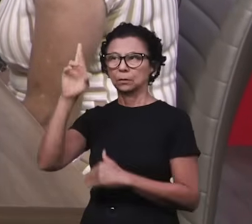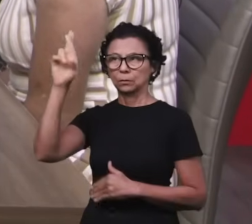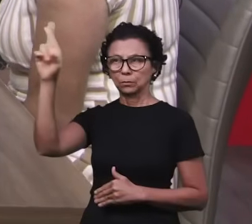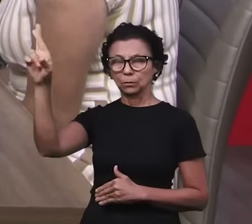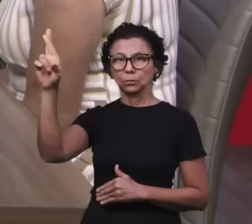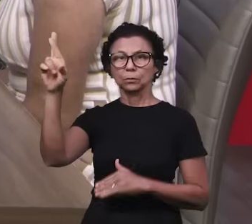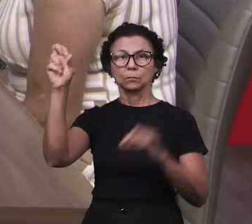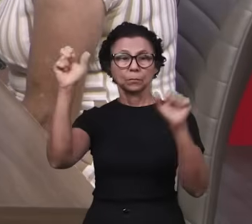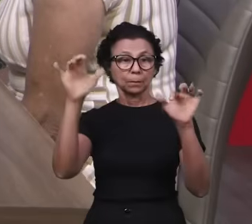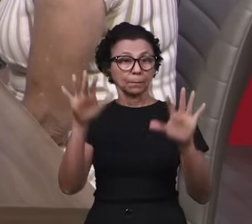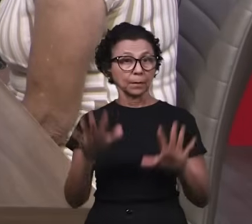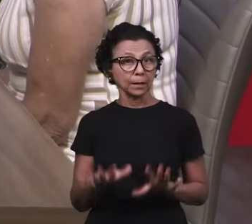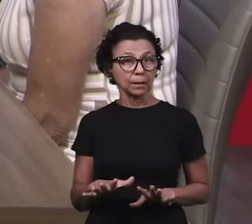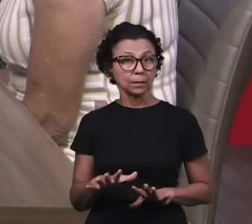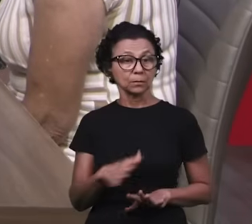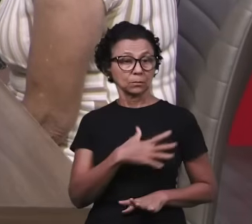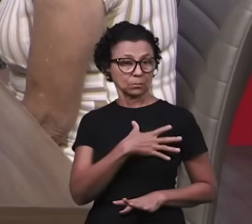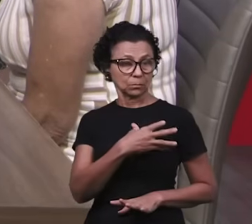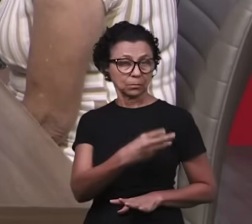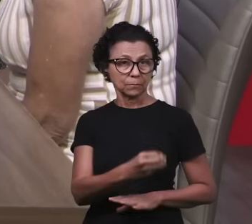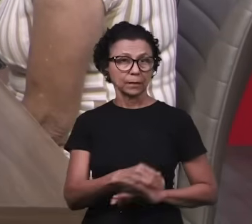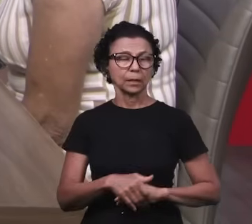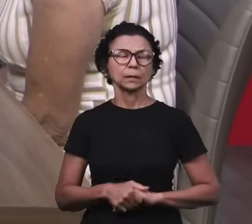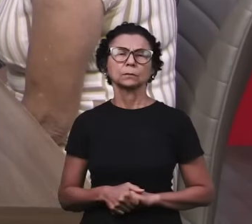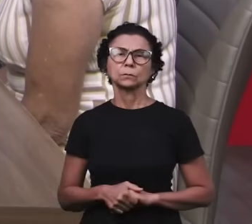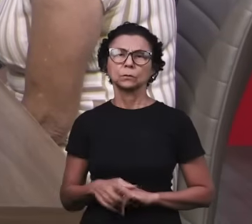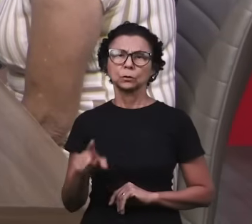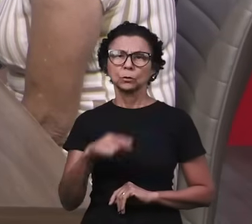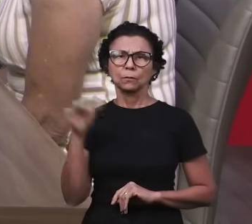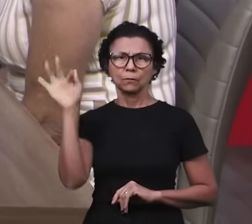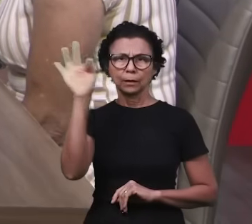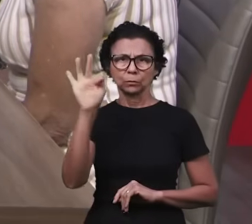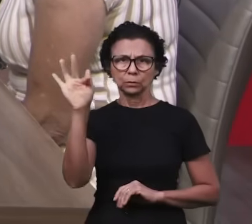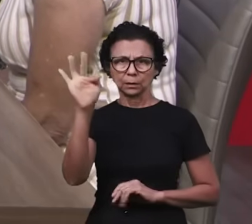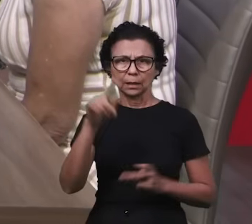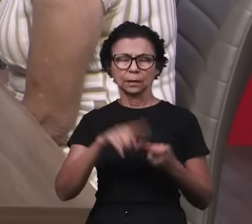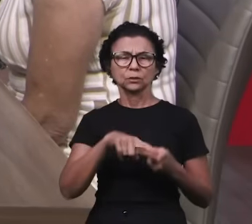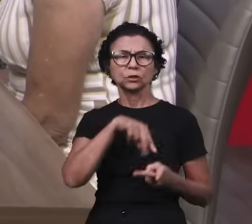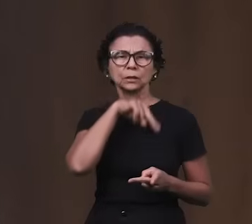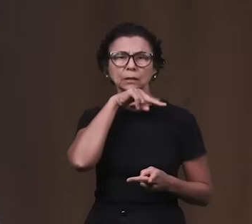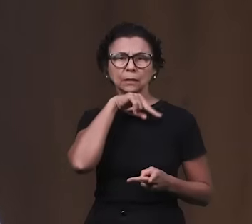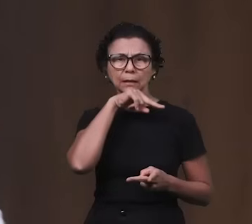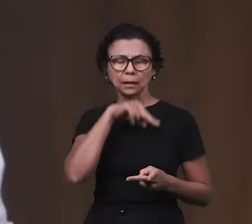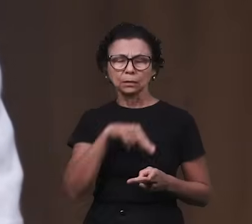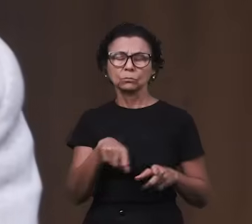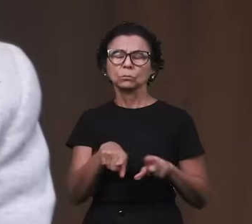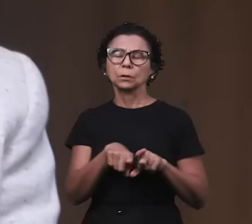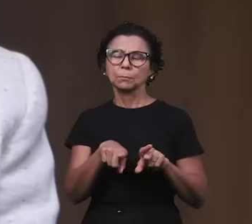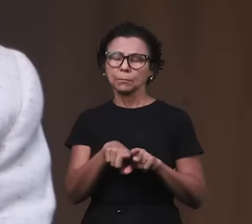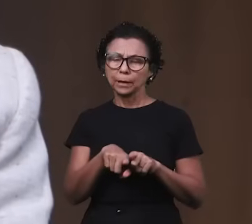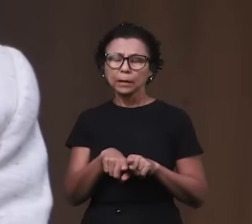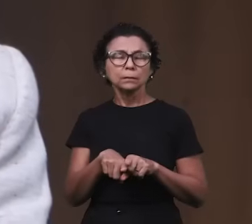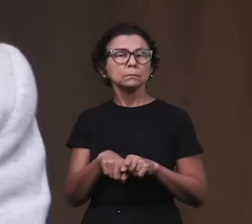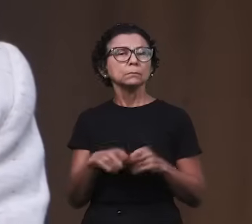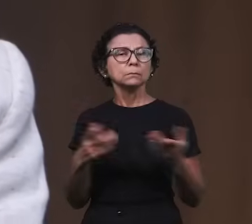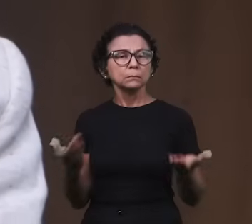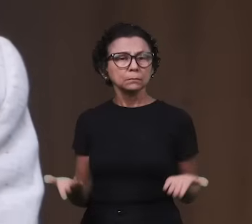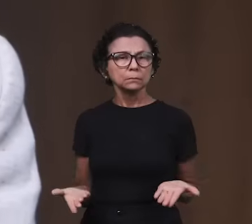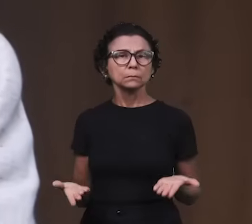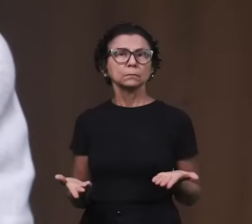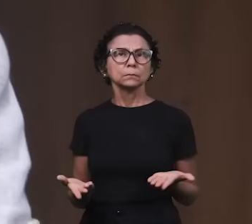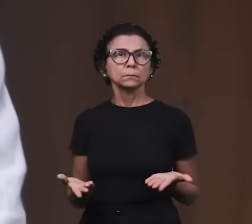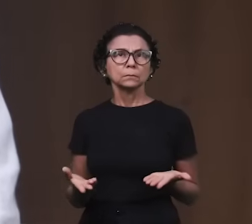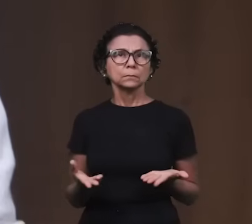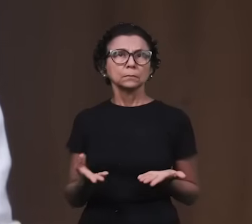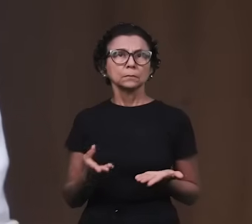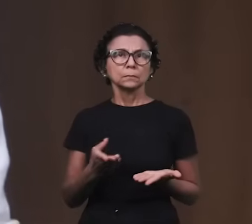Senhor. Todos os nossos filhos têm os cursos superiores. Os nossos netos estão indo no mesmo caminho. Isso tudo é a bênção do Senhor.